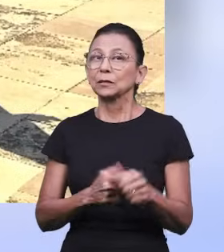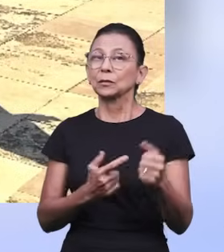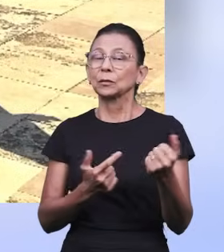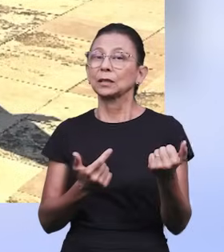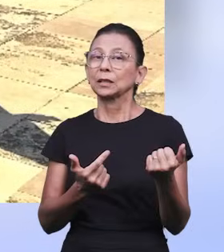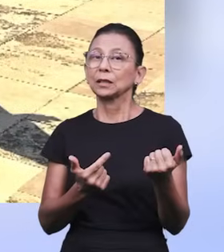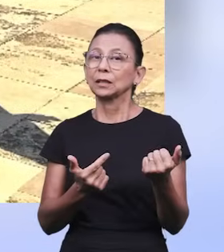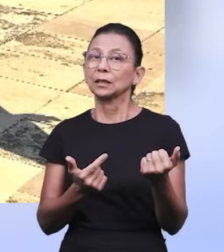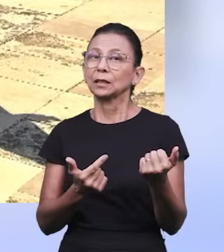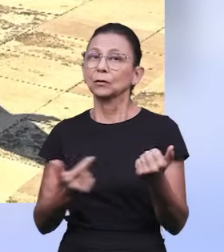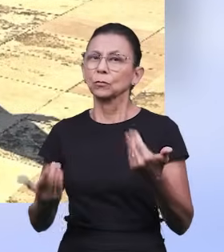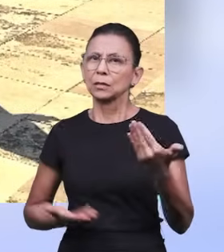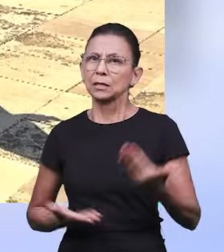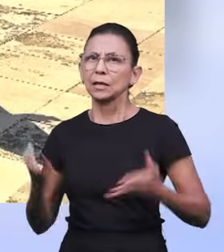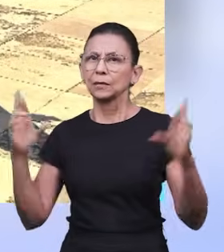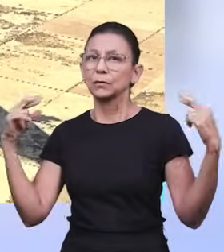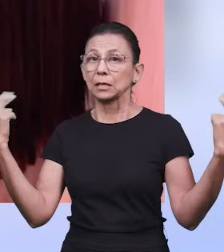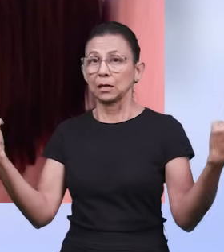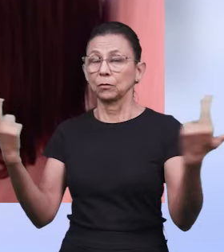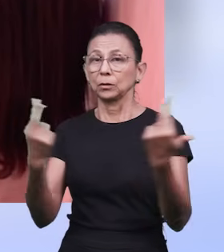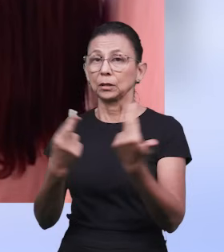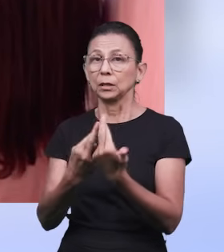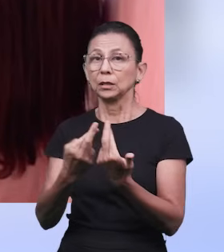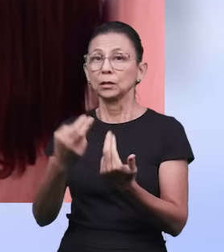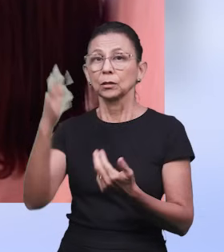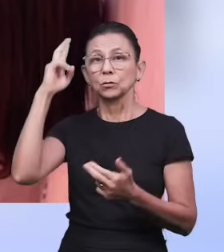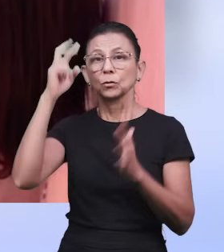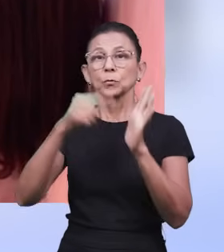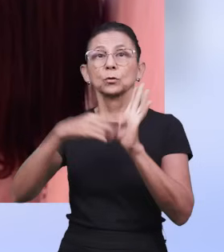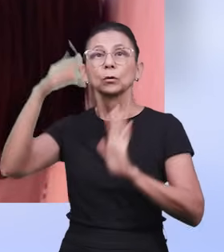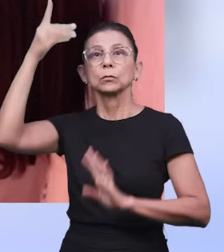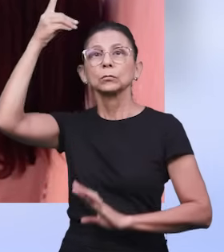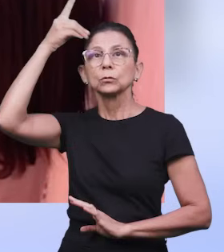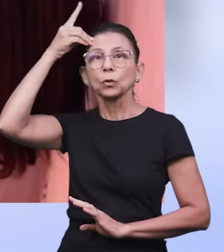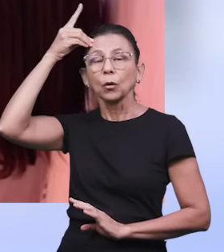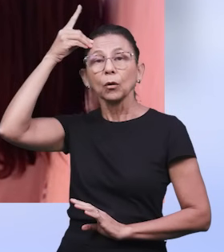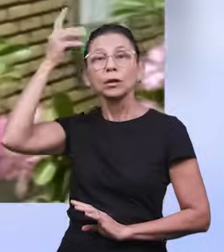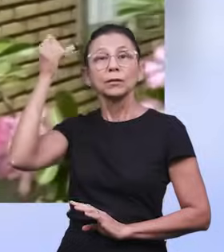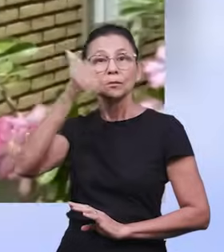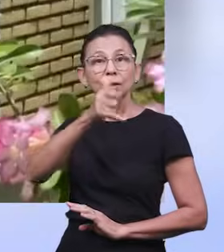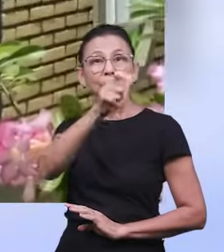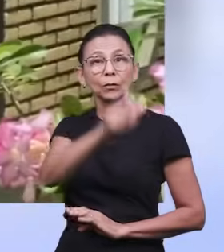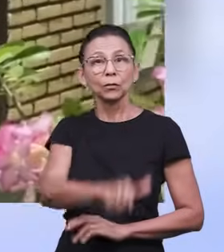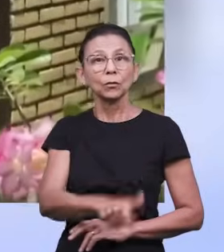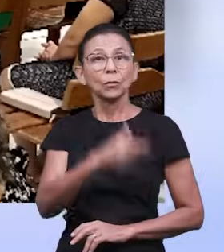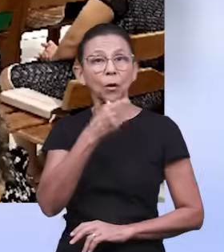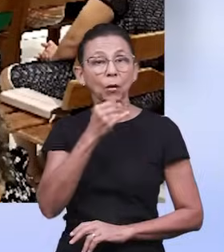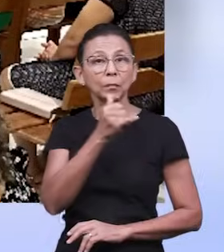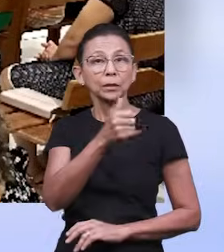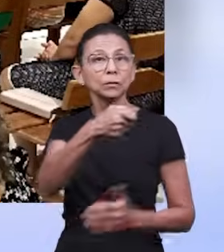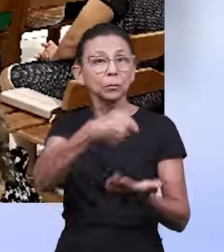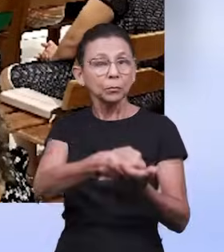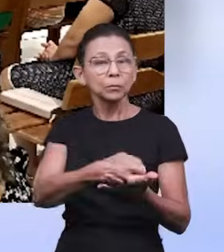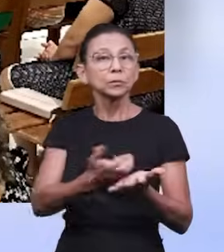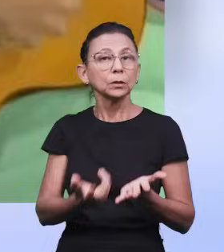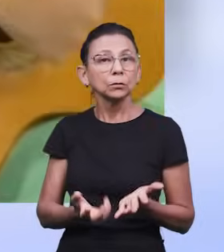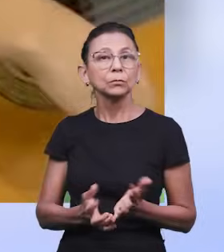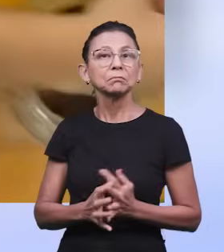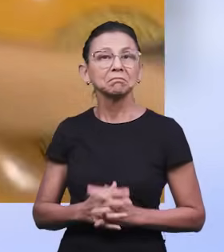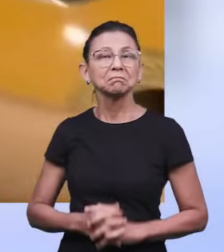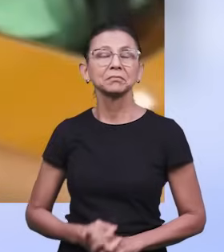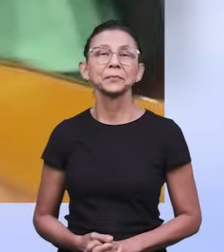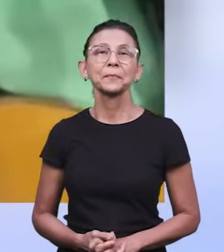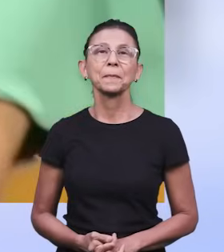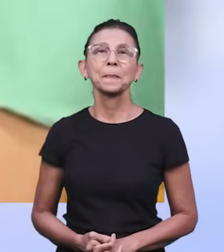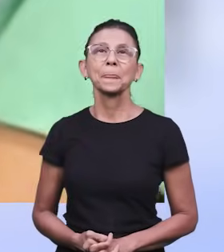alguns servos e ele entendeu ali o chamado do Senhor para a sua vida. Glória a Deus! E à noite fizemos o culto evangelístico, onde